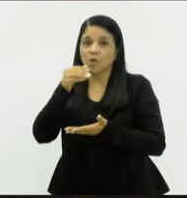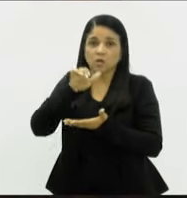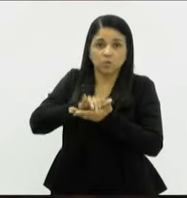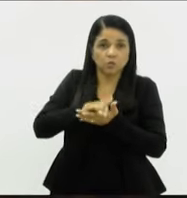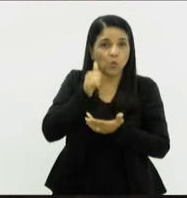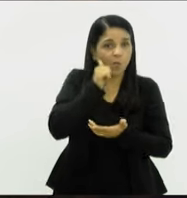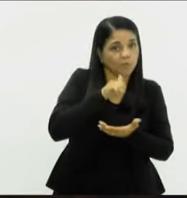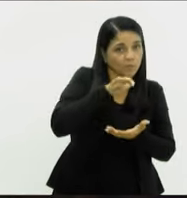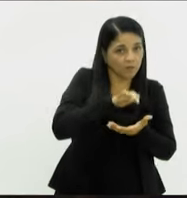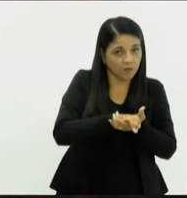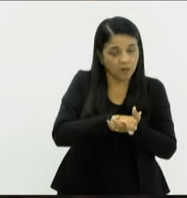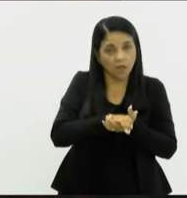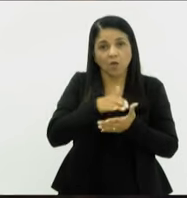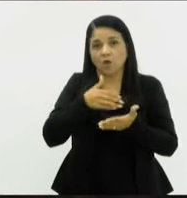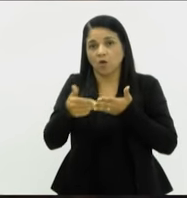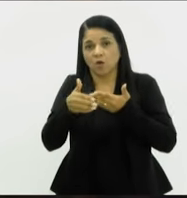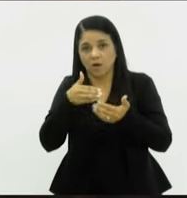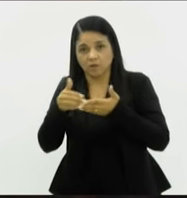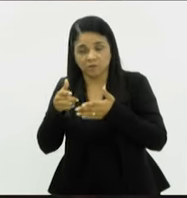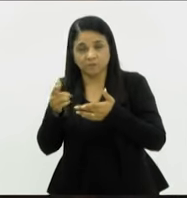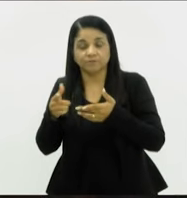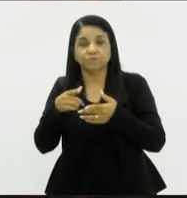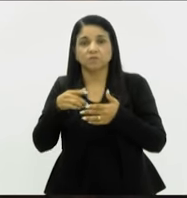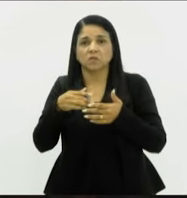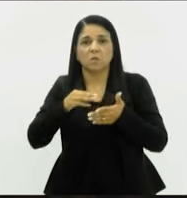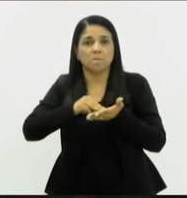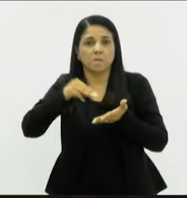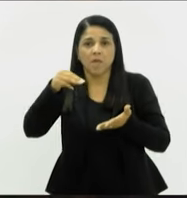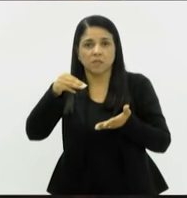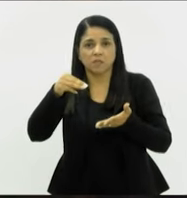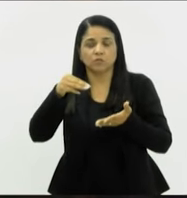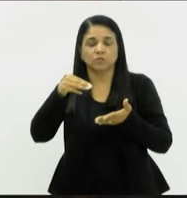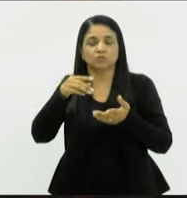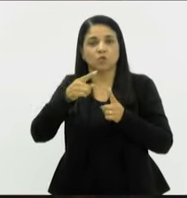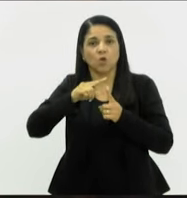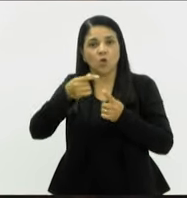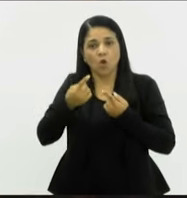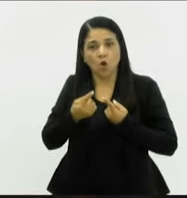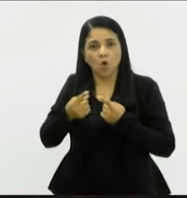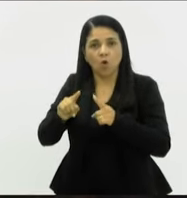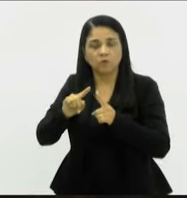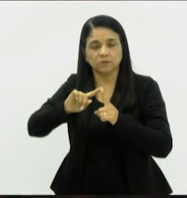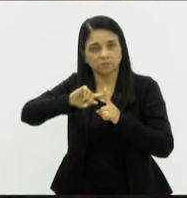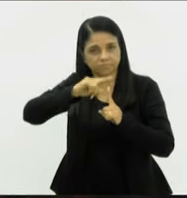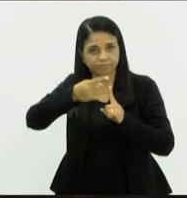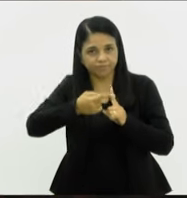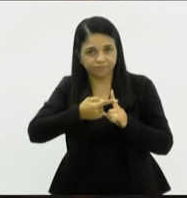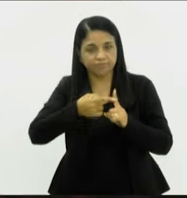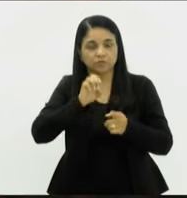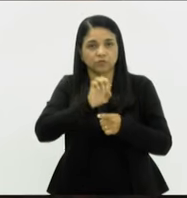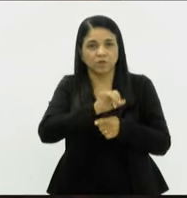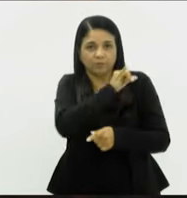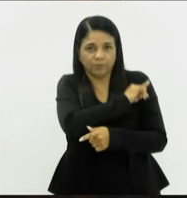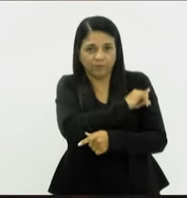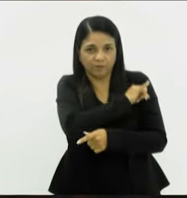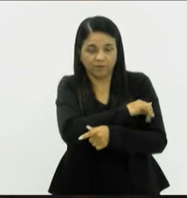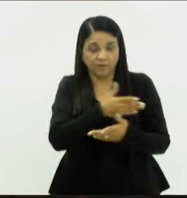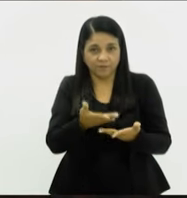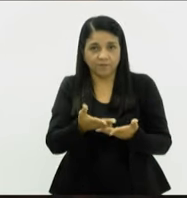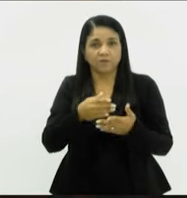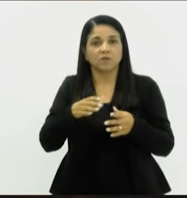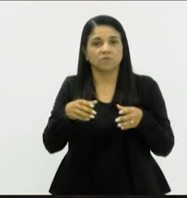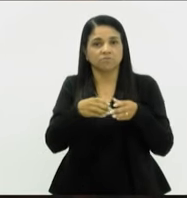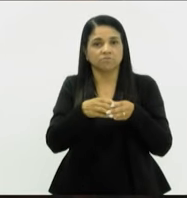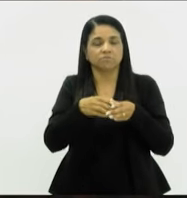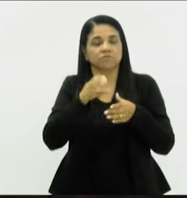qualquer companheiro para a inserção de qualquer método contraceptivo no Estado do Rio de Janeiro. Pareceres das